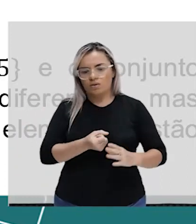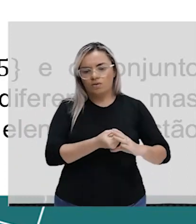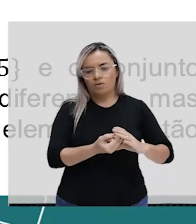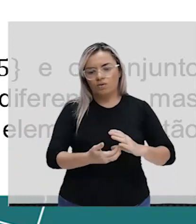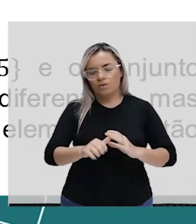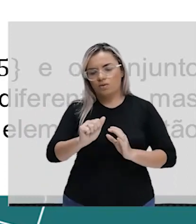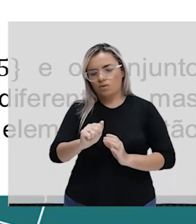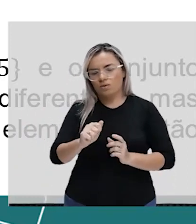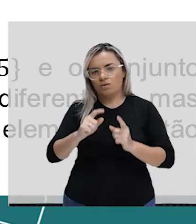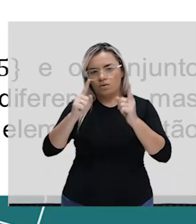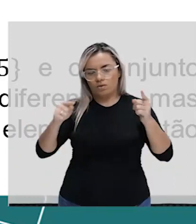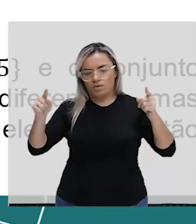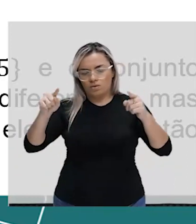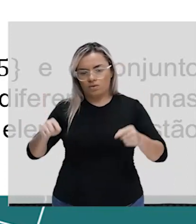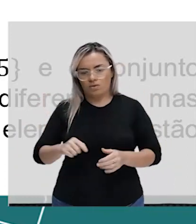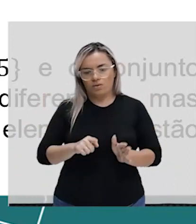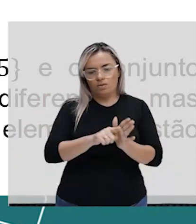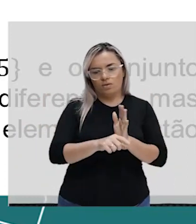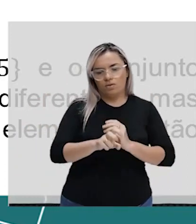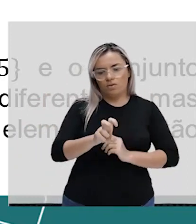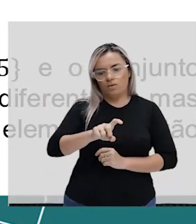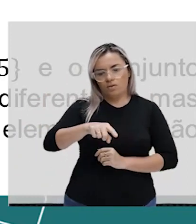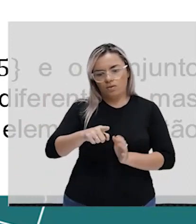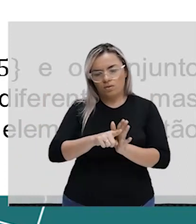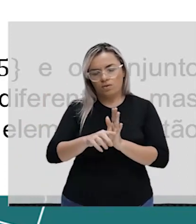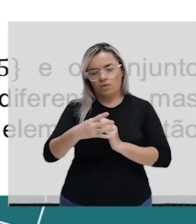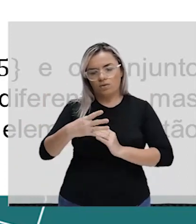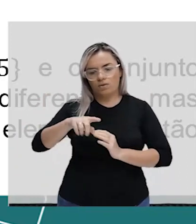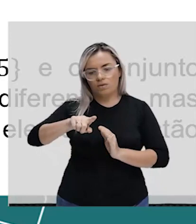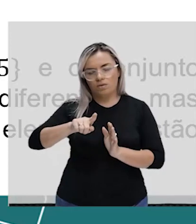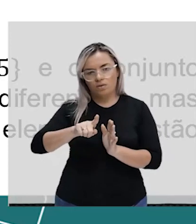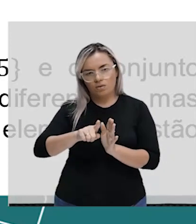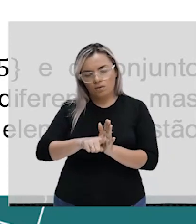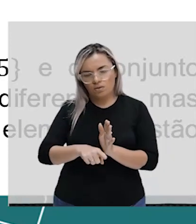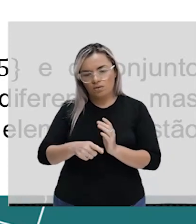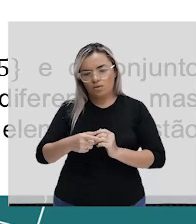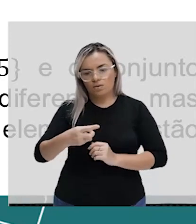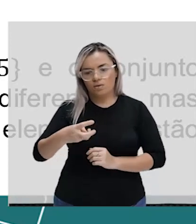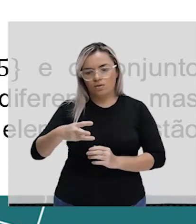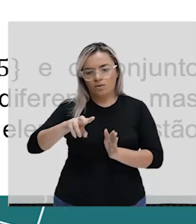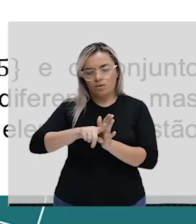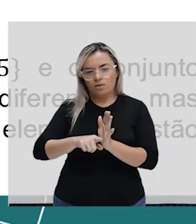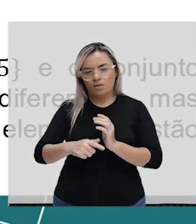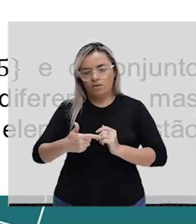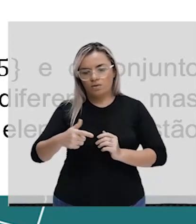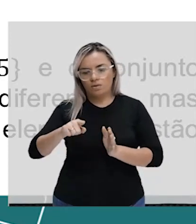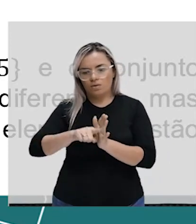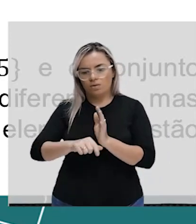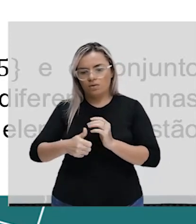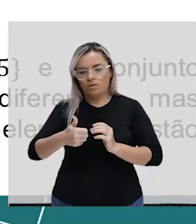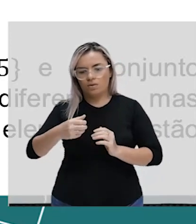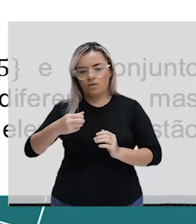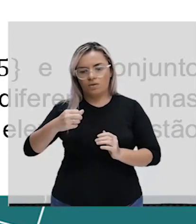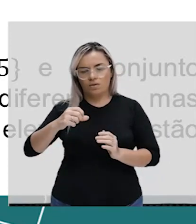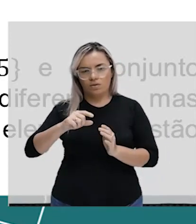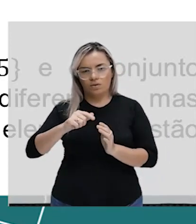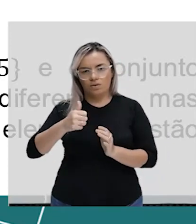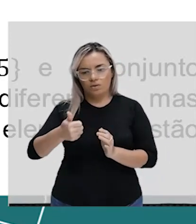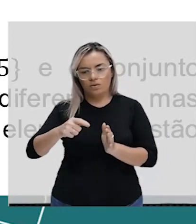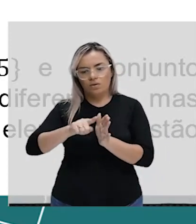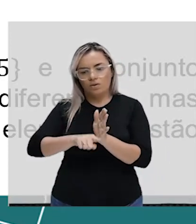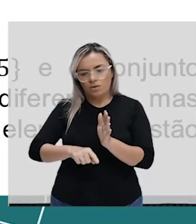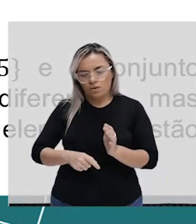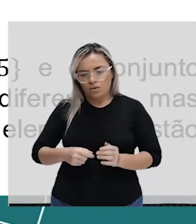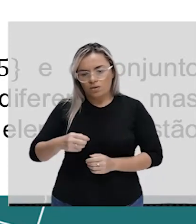formado pelos elementos menos 5, menos 4, menos 3, menos 2, menos 1, 0,